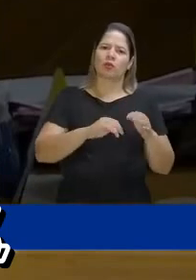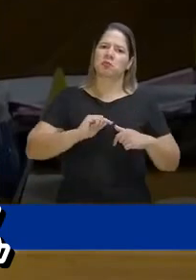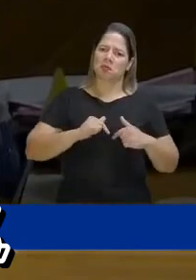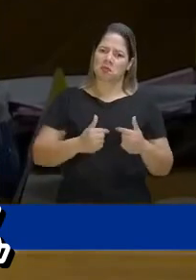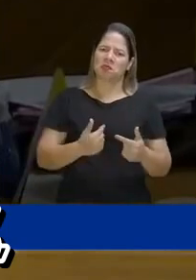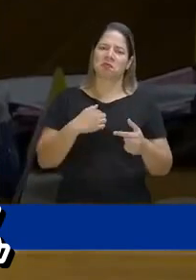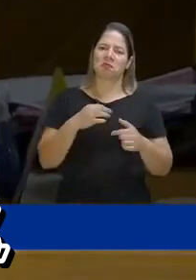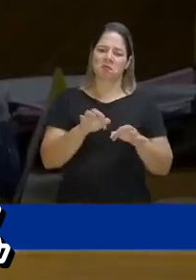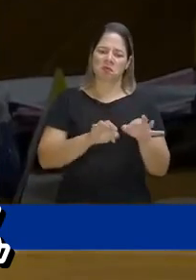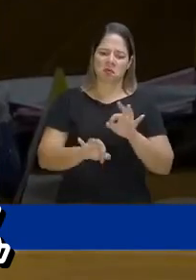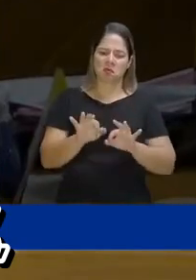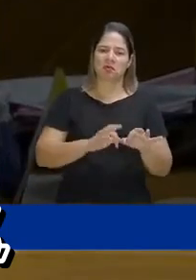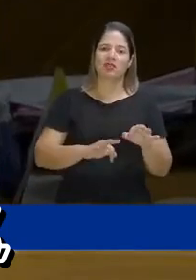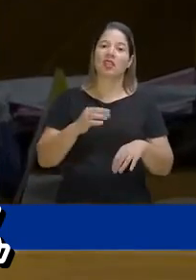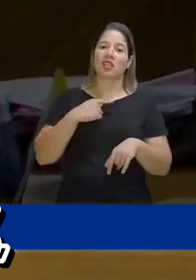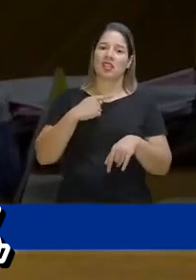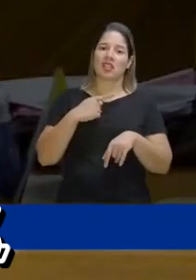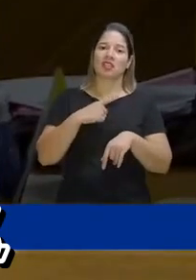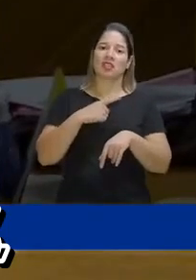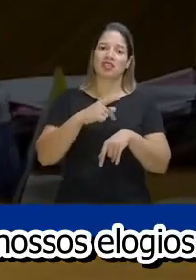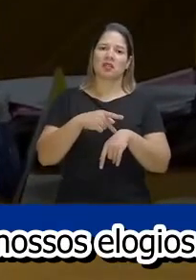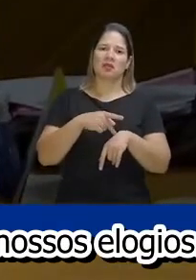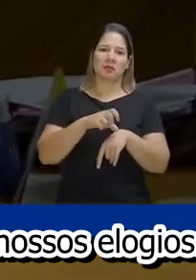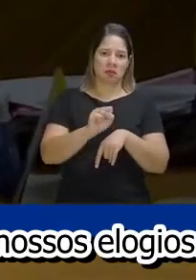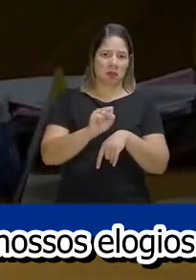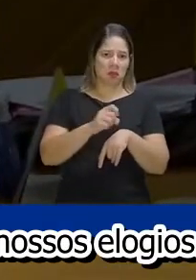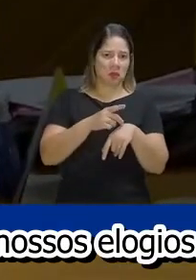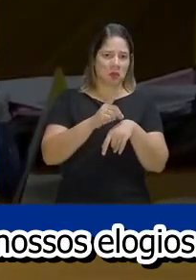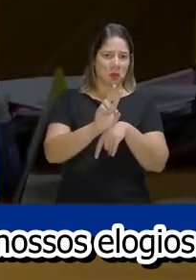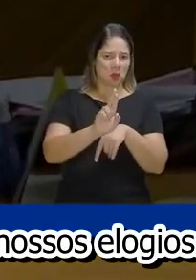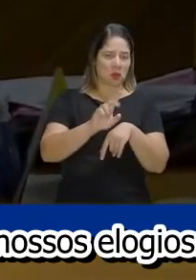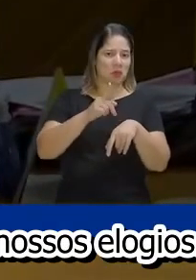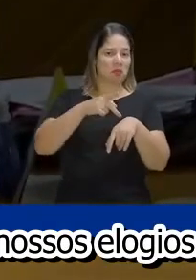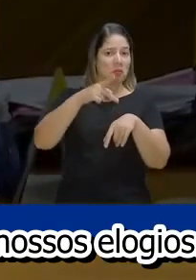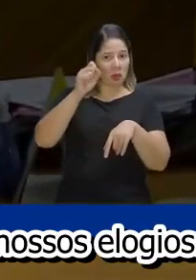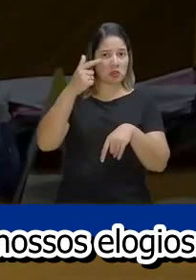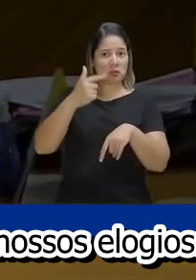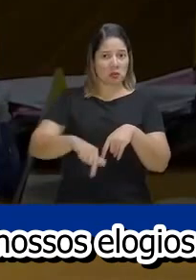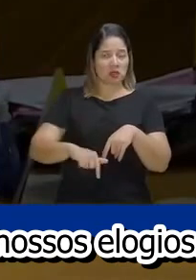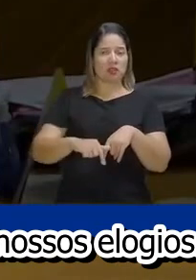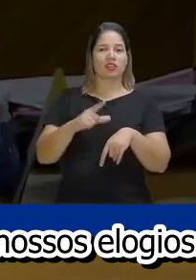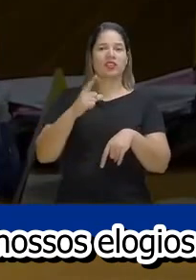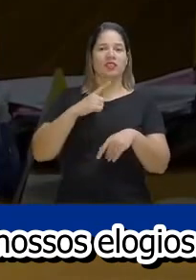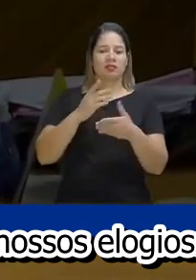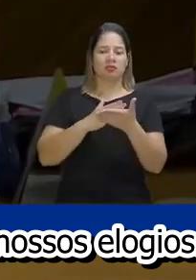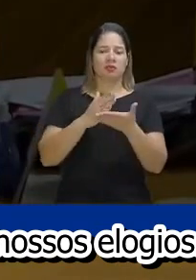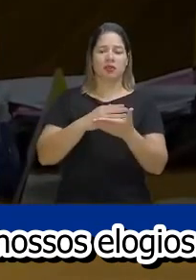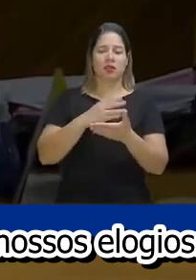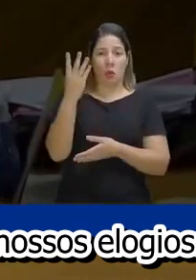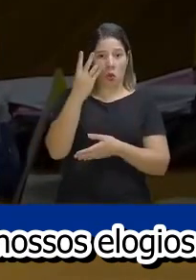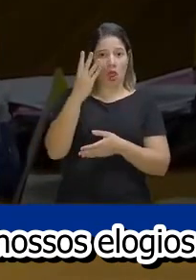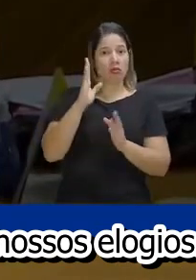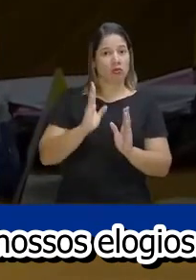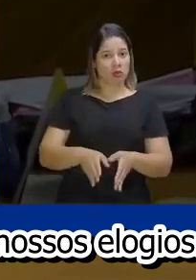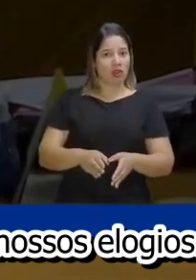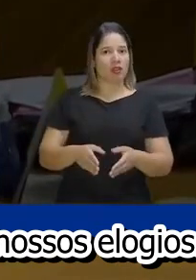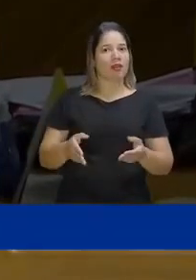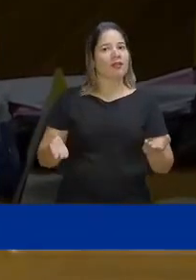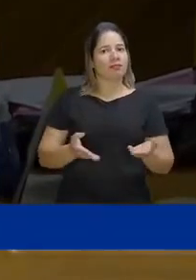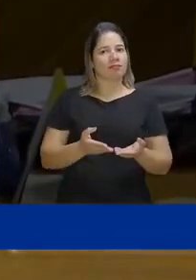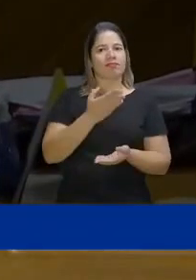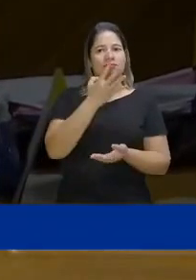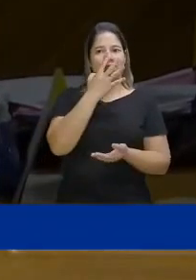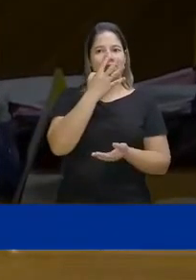já está fazendo pós-doutoramento, e ele é um juiz que já está na 4ª obra, merece todos os nossos